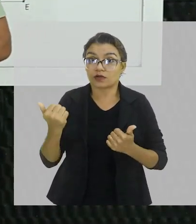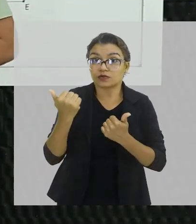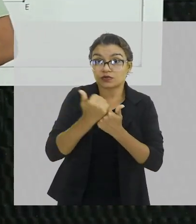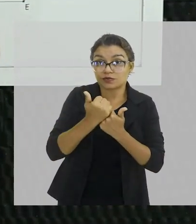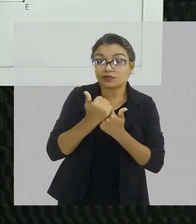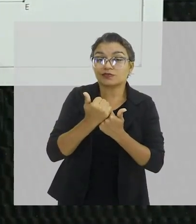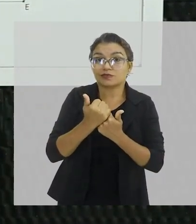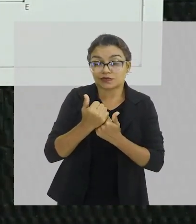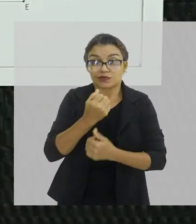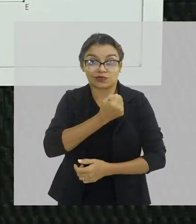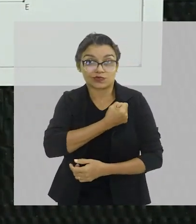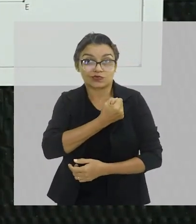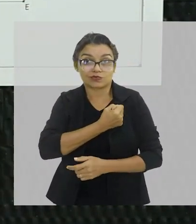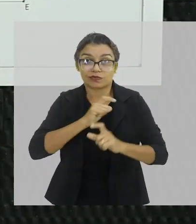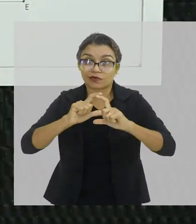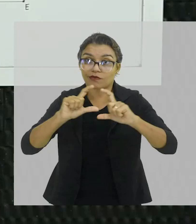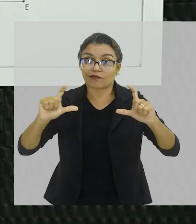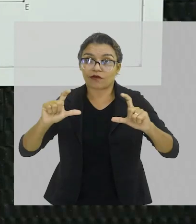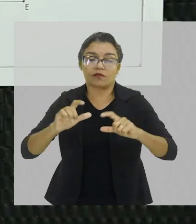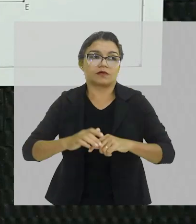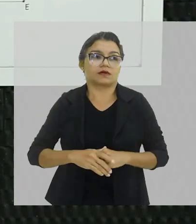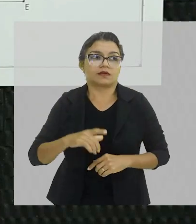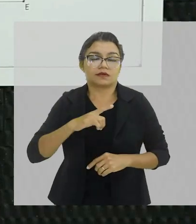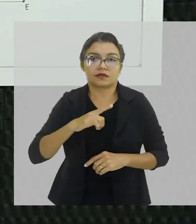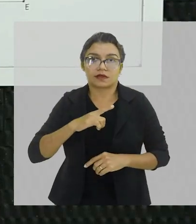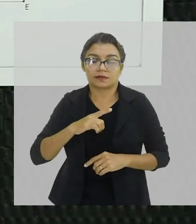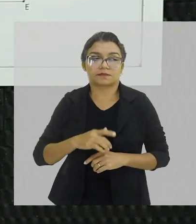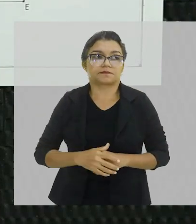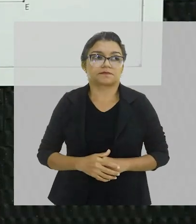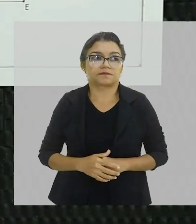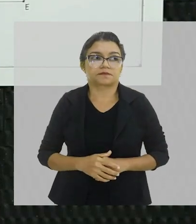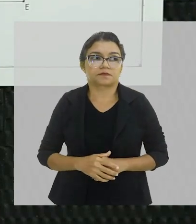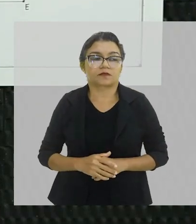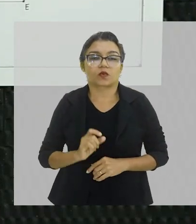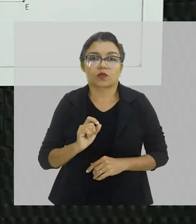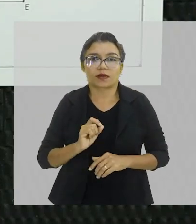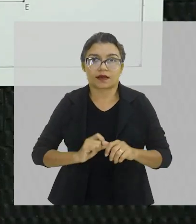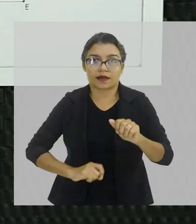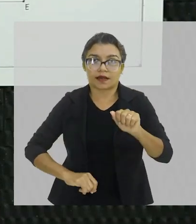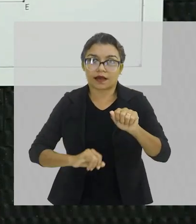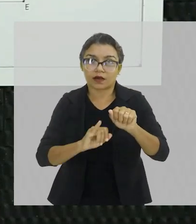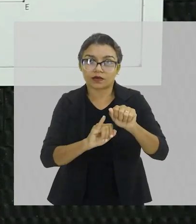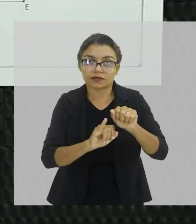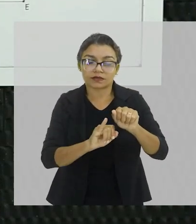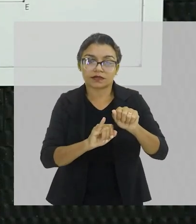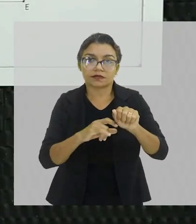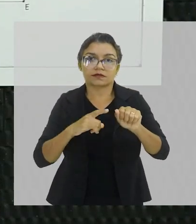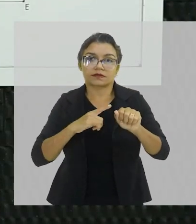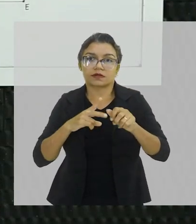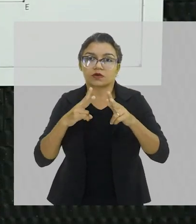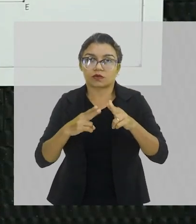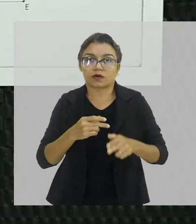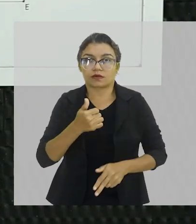fórmula, né? Então, você tem que o ângulo interno, aí vai ser igual a 180